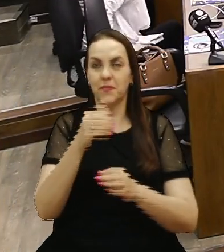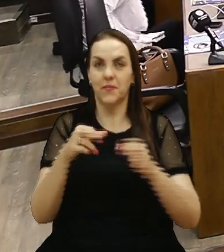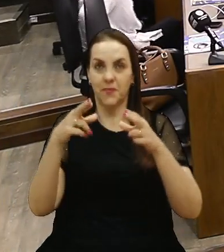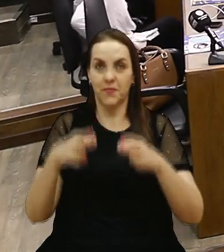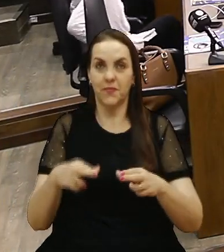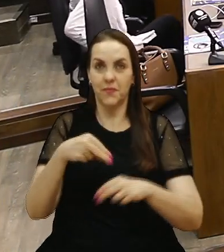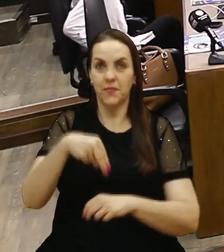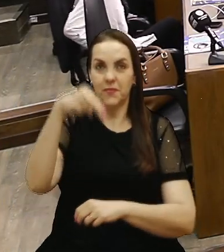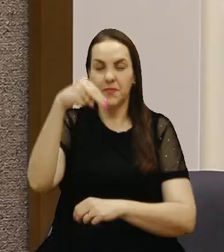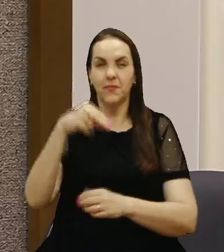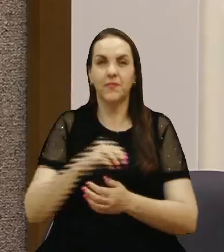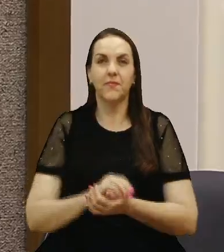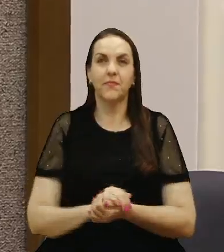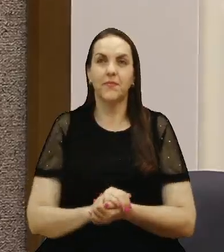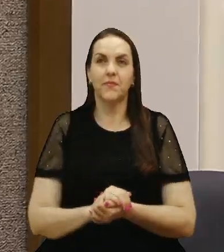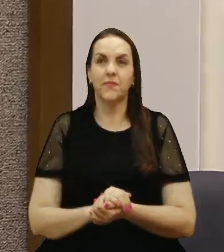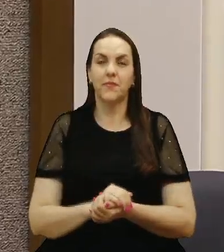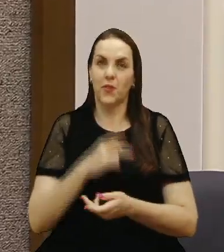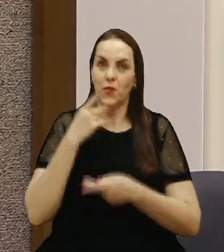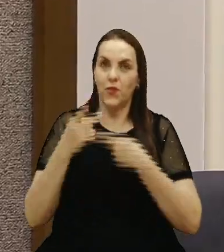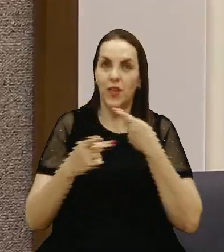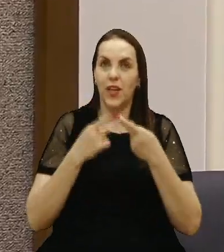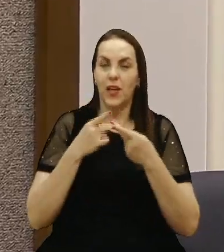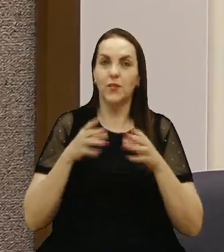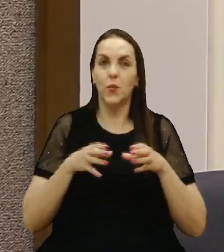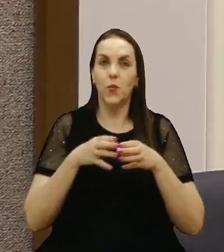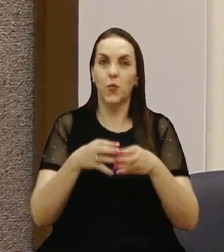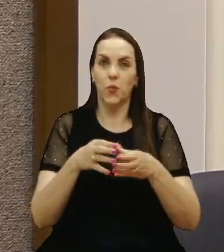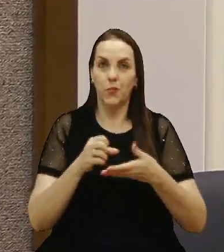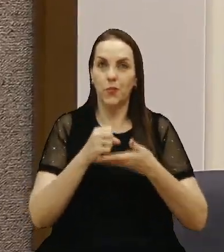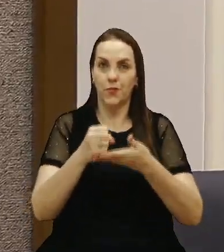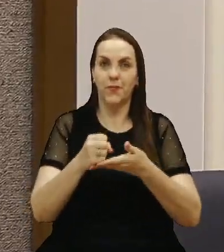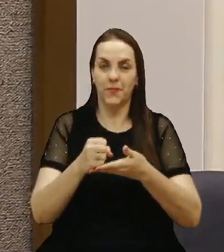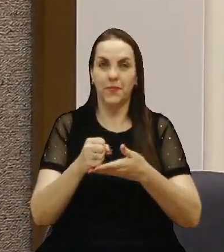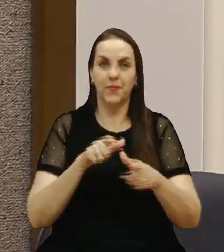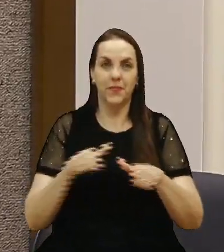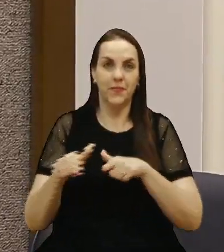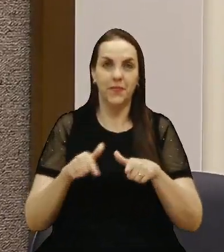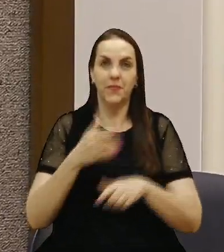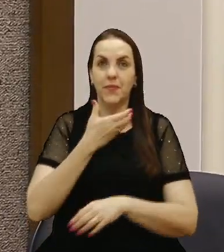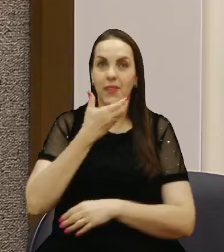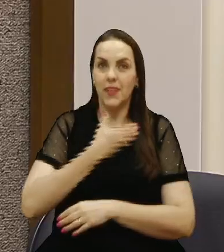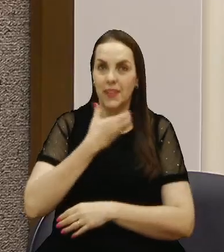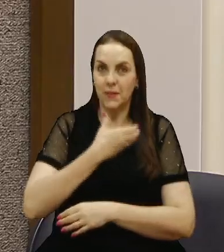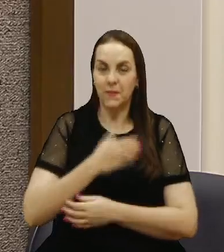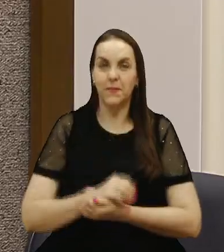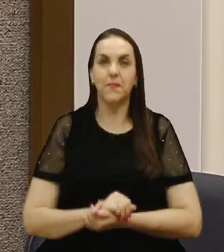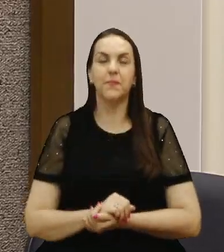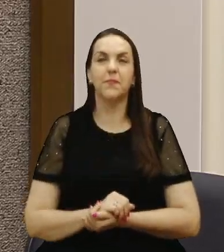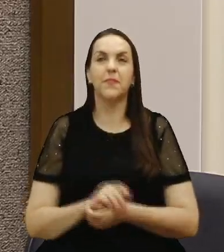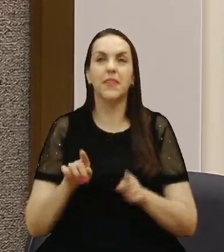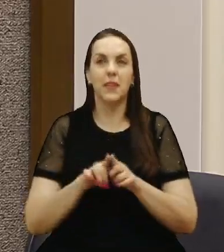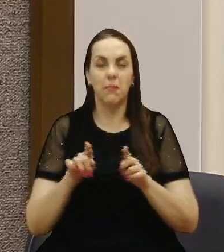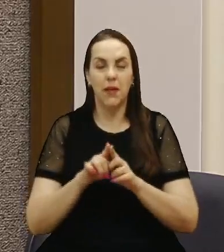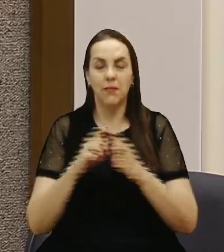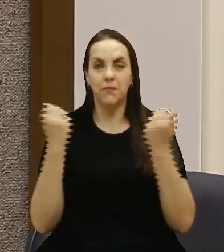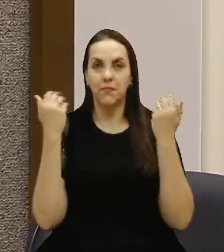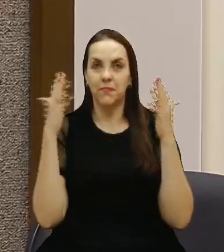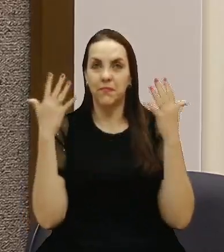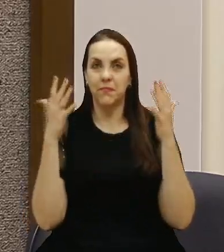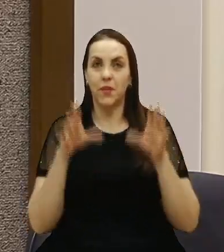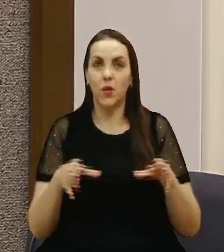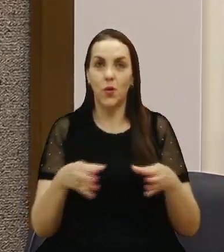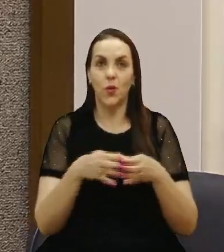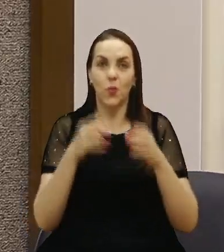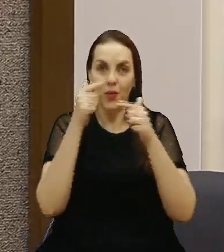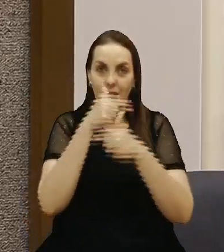mais vão falar sobre o mutirão de Natal. Também quero fazer um voto de congratulações ao Grupo Alegria de